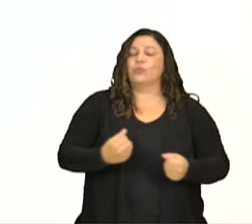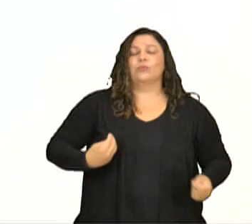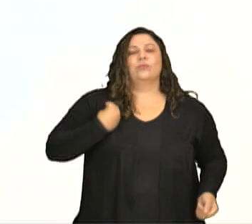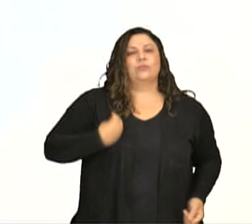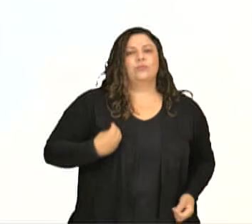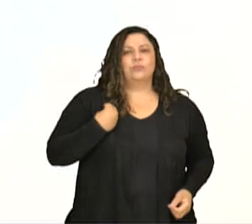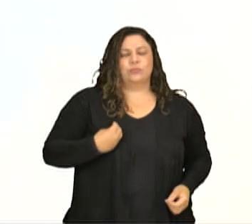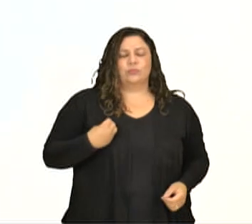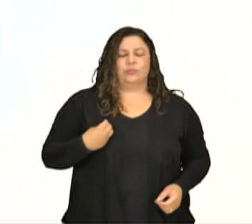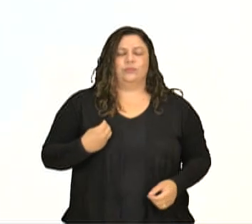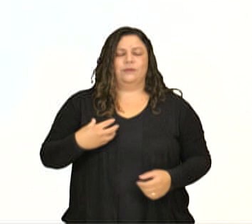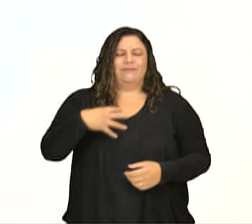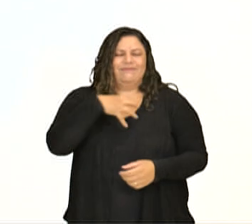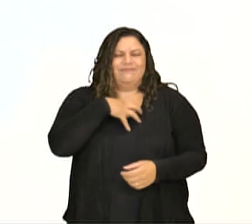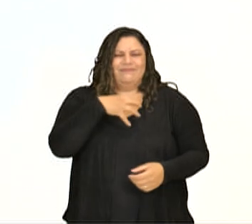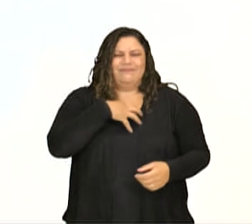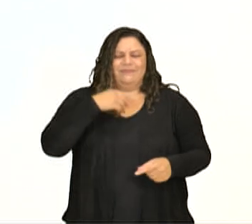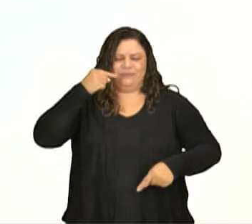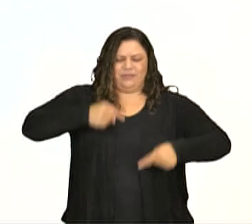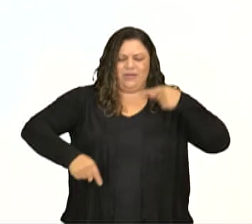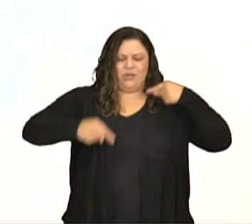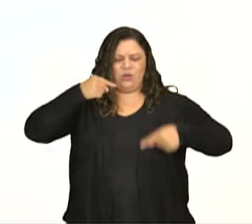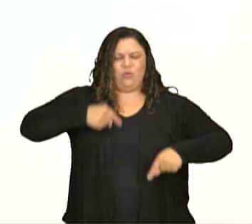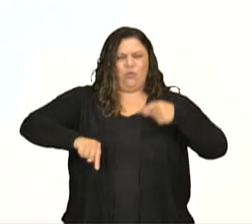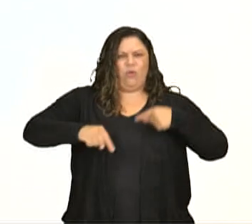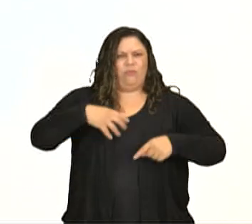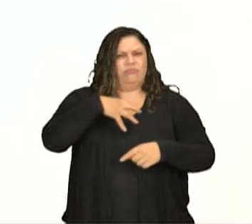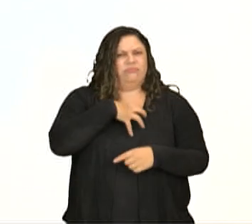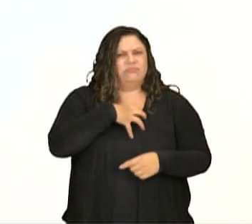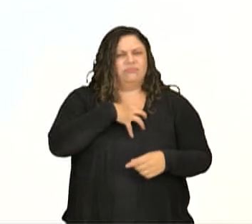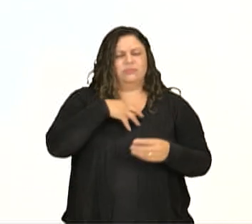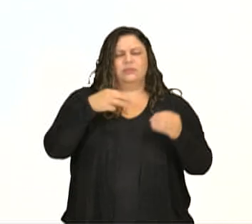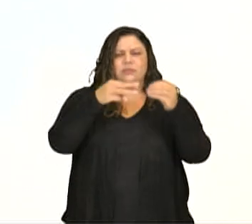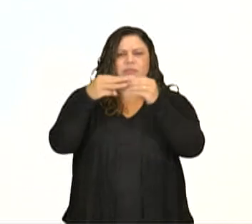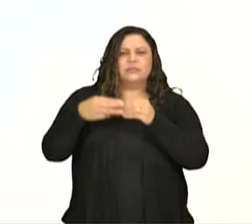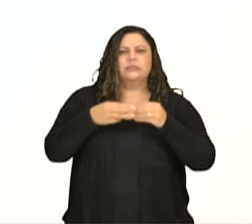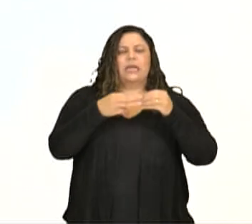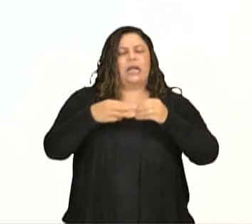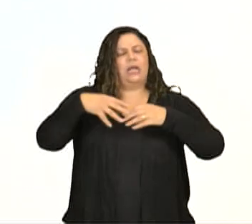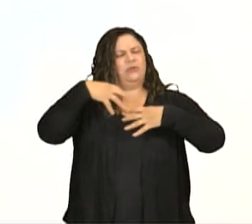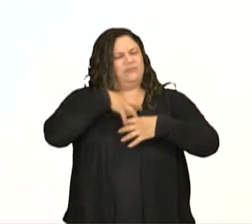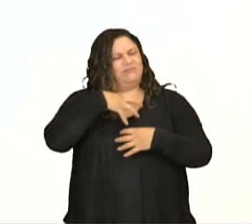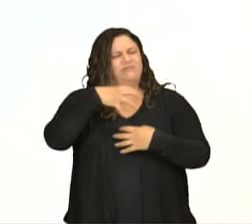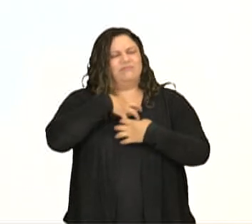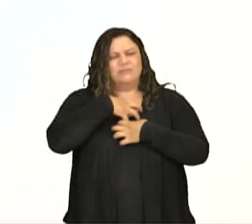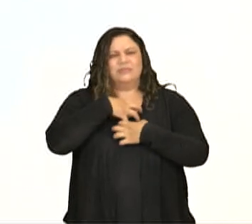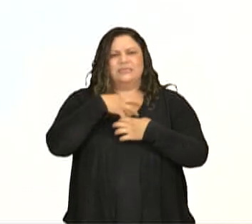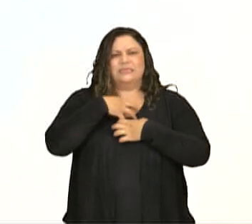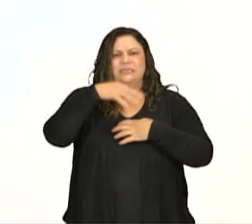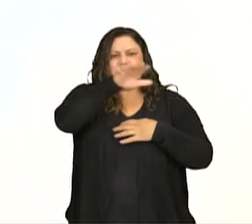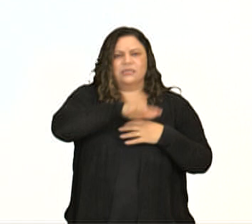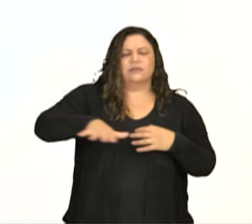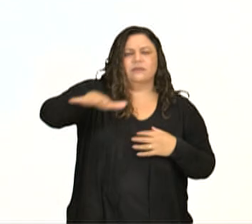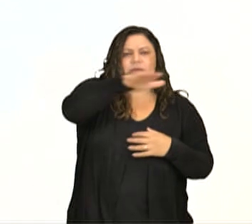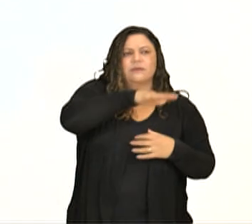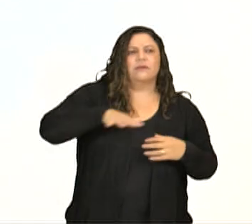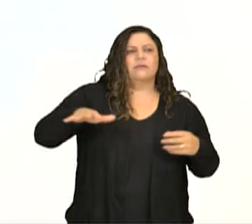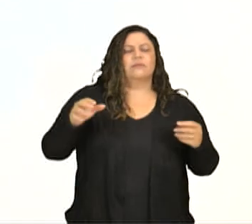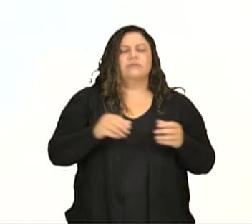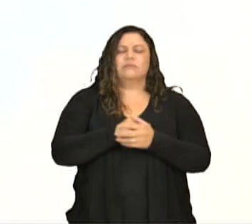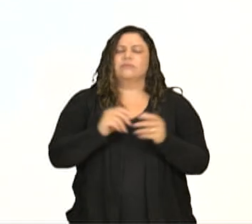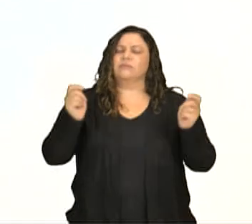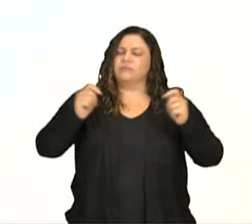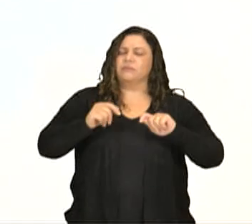respondem a estímulos, porque eles têm órgãos sensoriais, ou pelo menos células sensoriais sensíveis ao ambiente, tá? Então eles vão responder